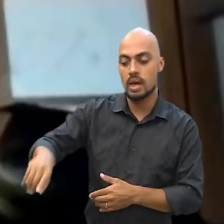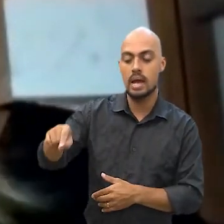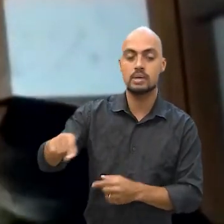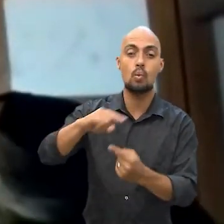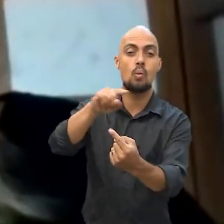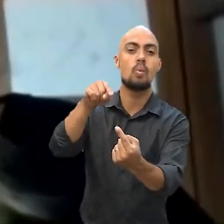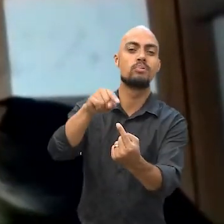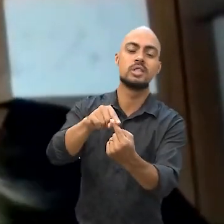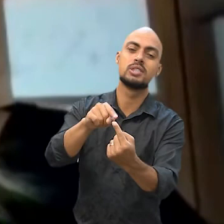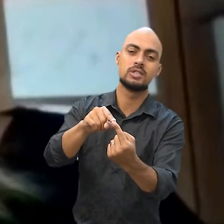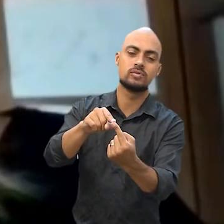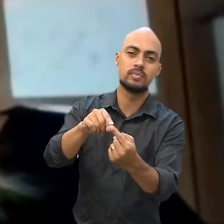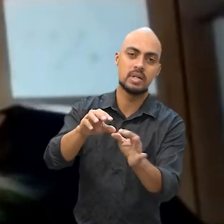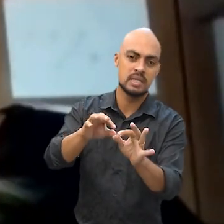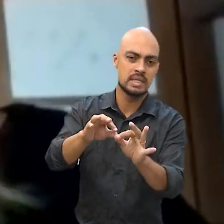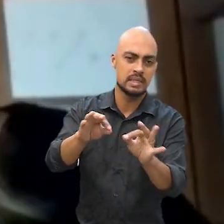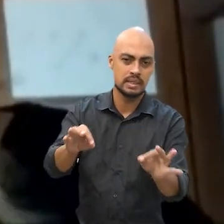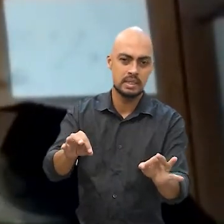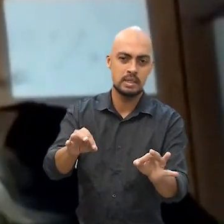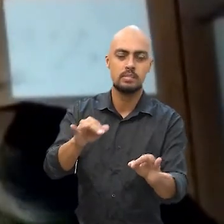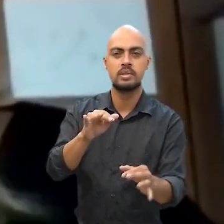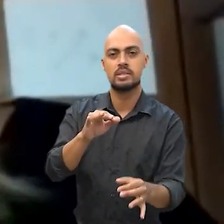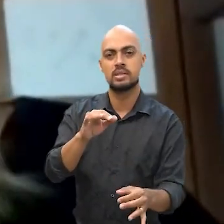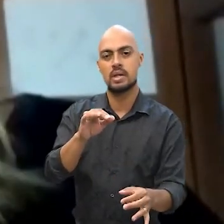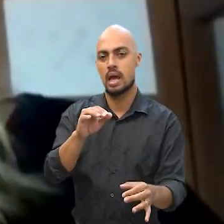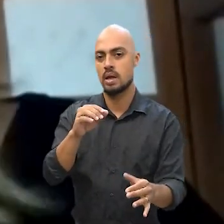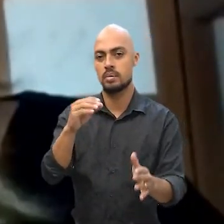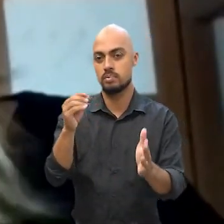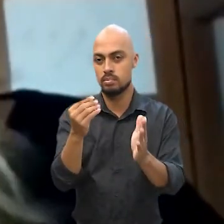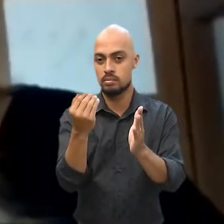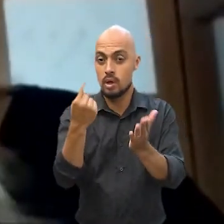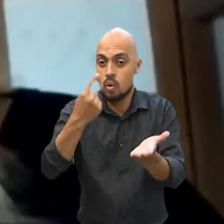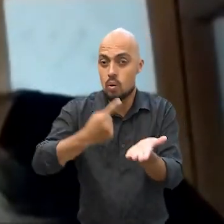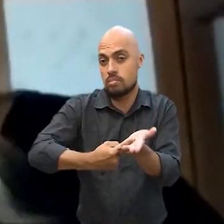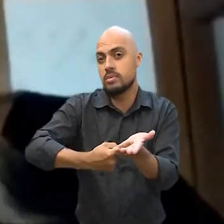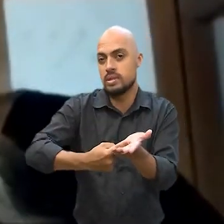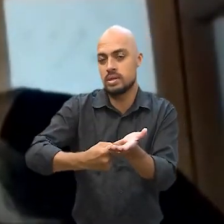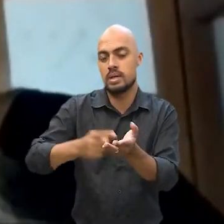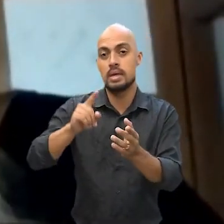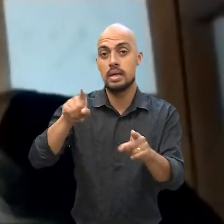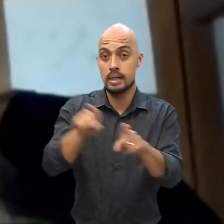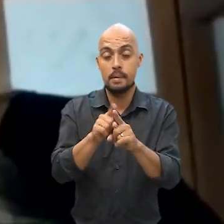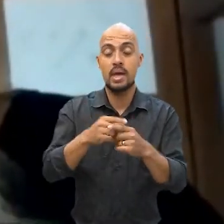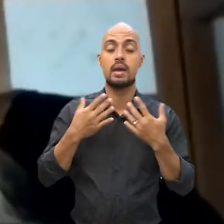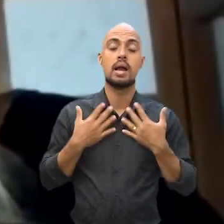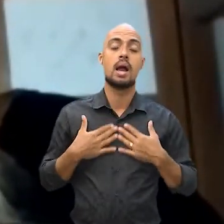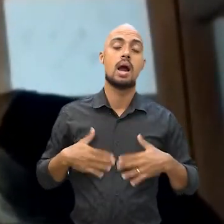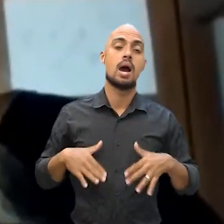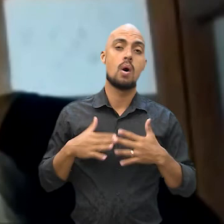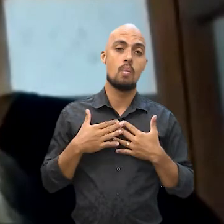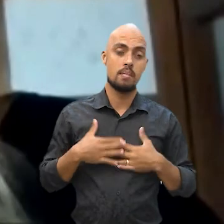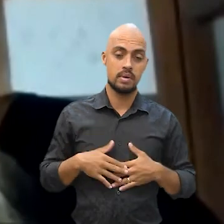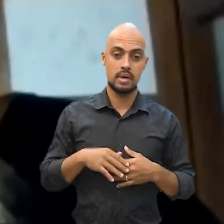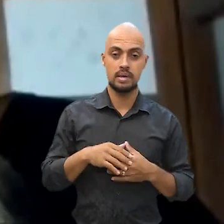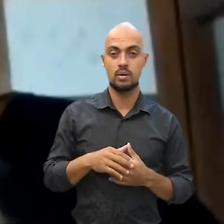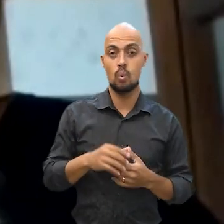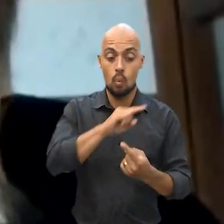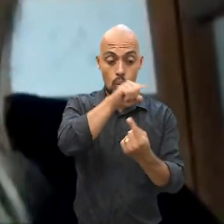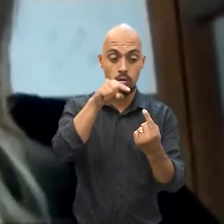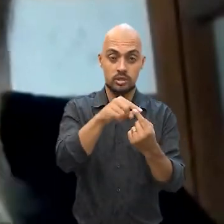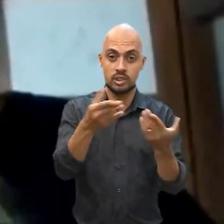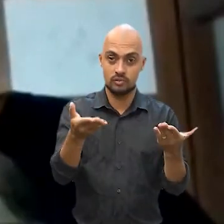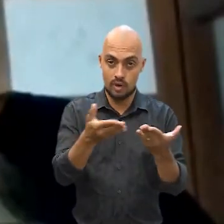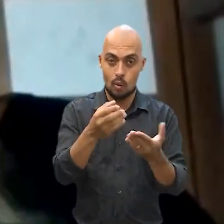mais tangíveis. A meta vai ser essa. E calma, né? Como todo mundo está dizendo, a meta para esse ano é